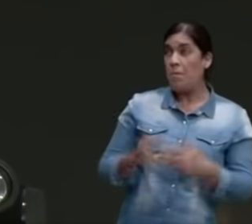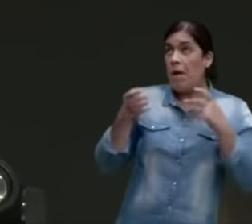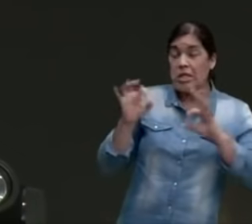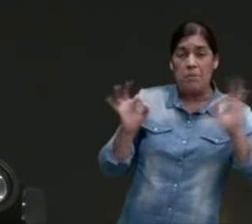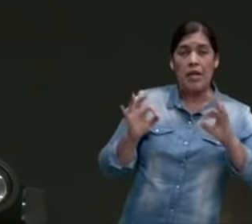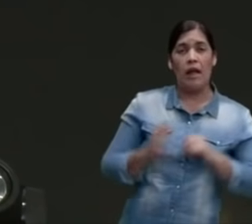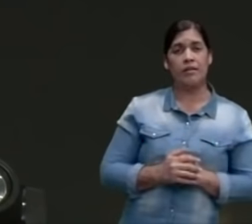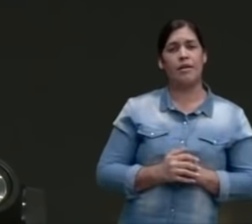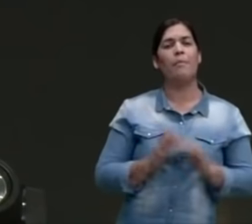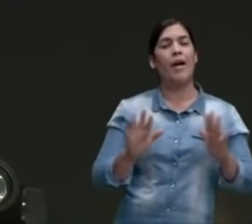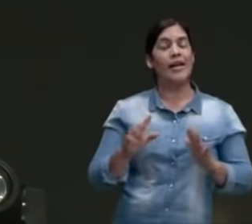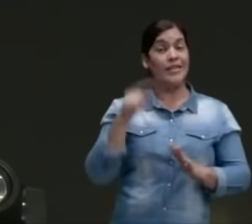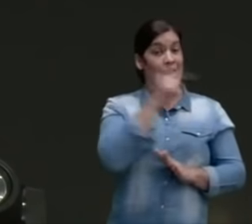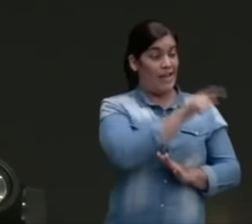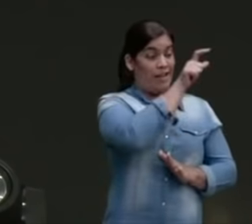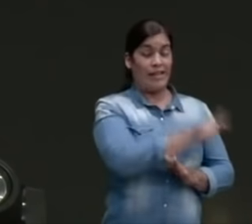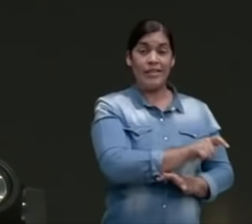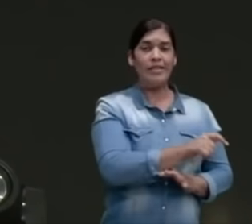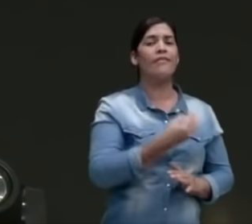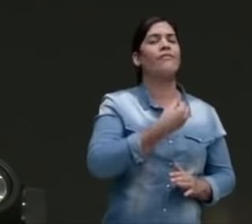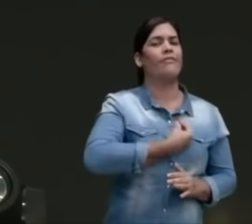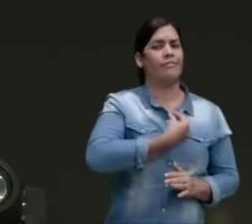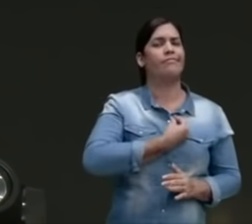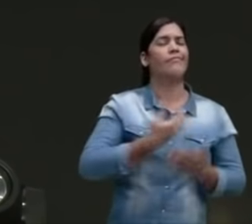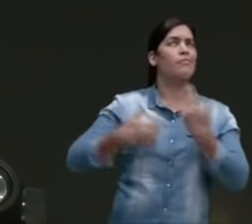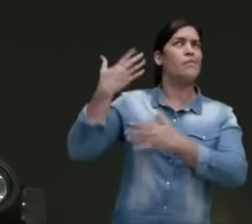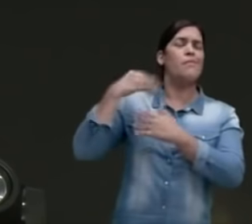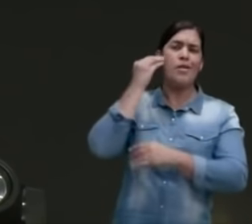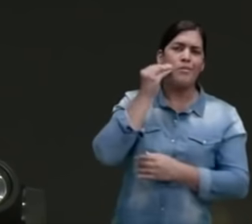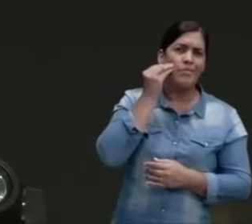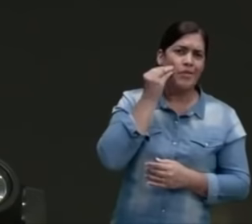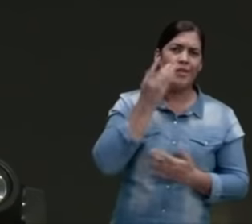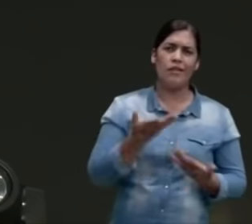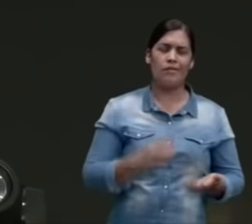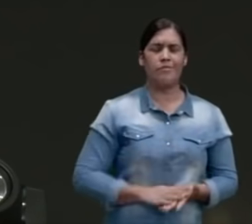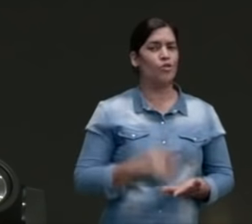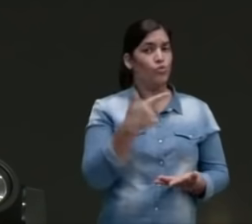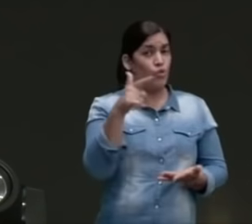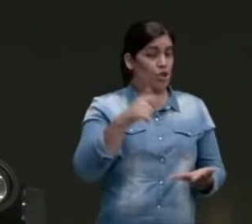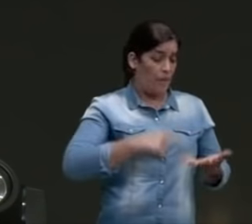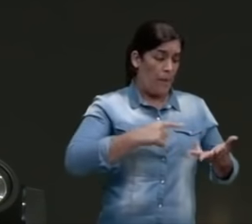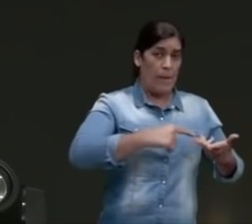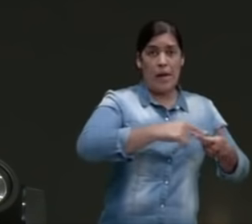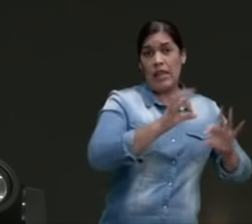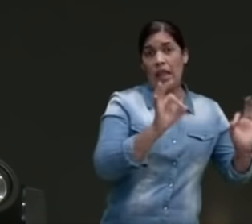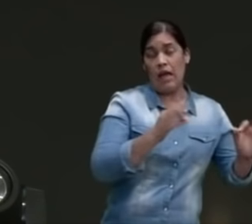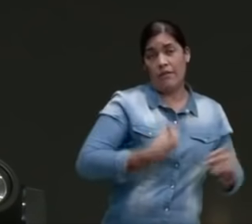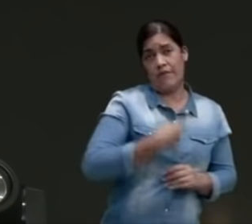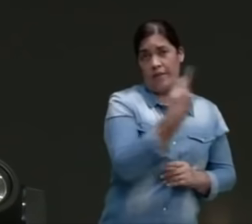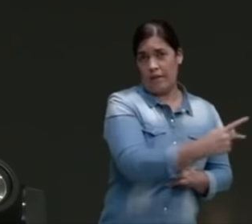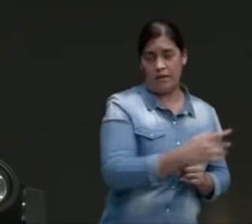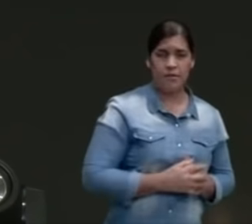percebe, eles viveram isso, o fato de não ter essas coisas na vida deles. Então